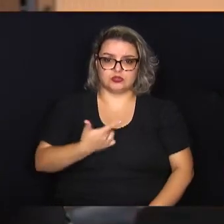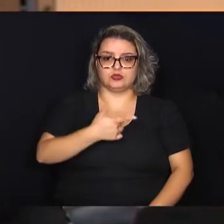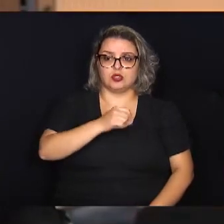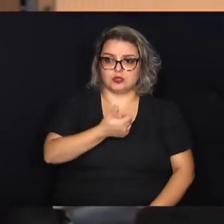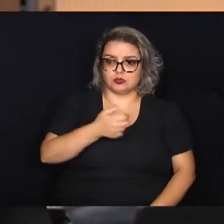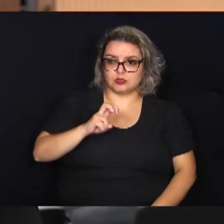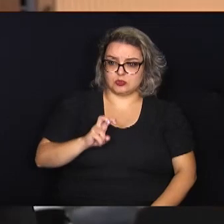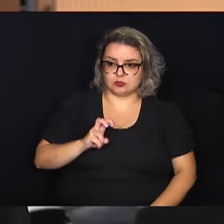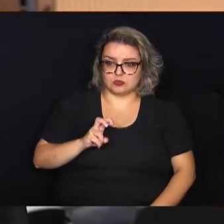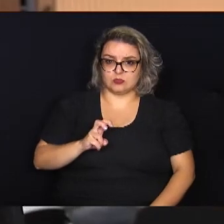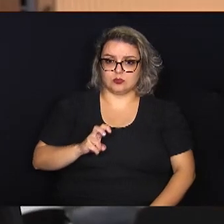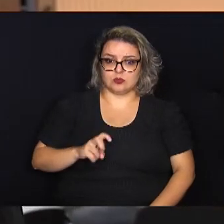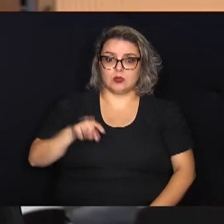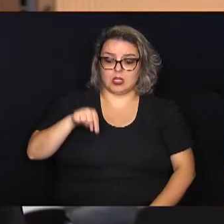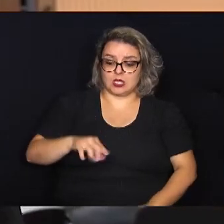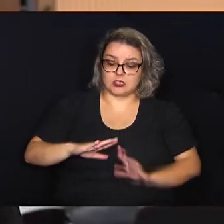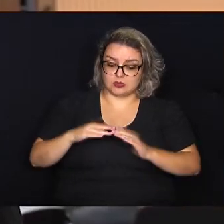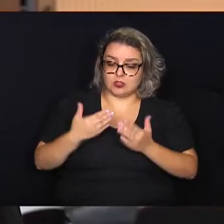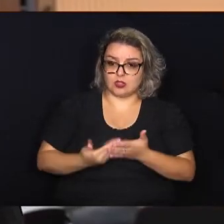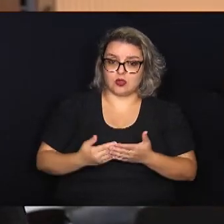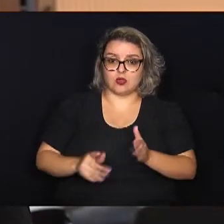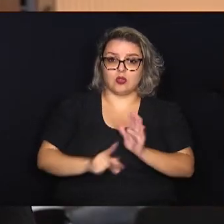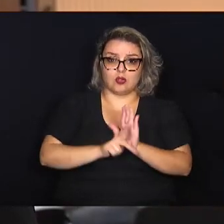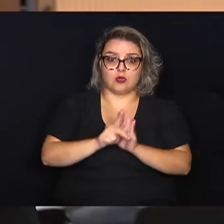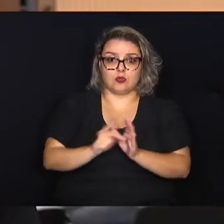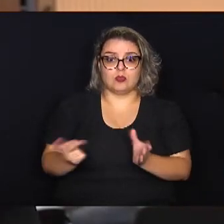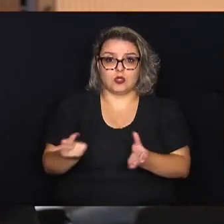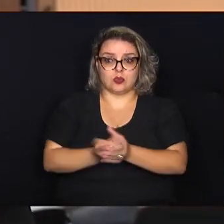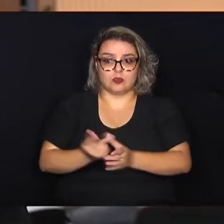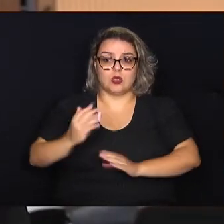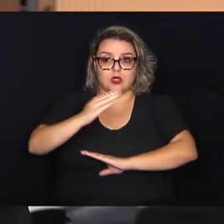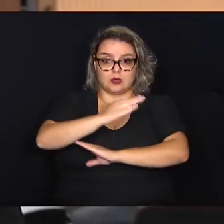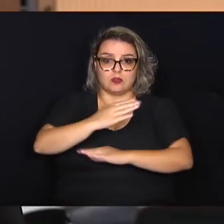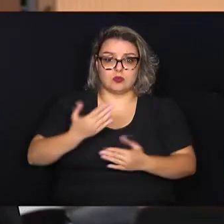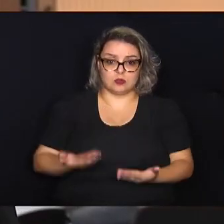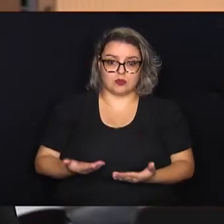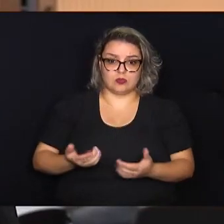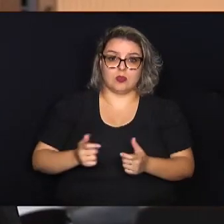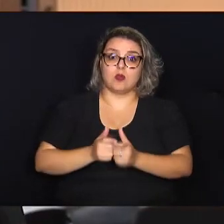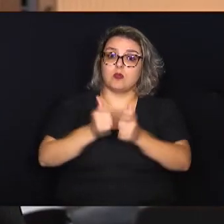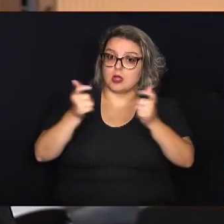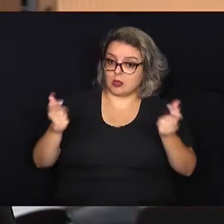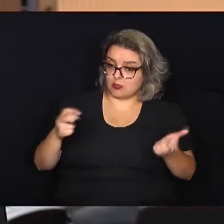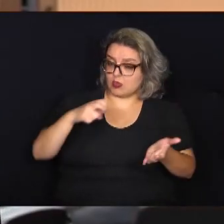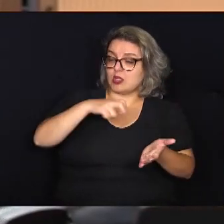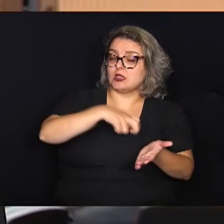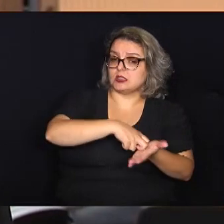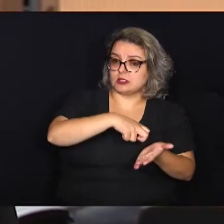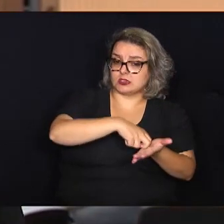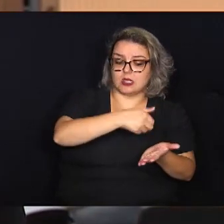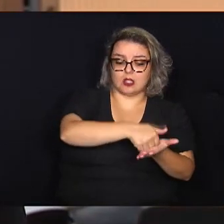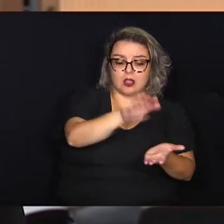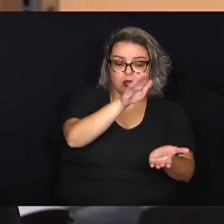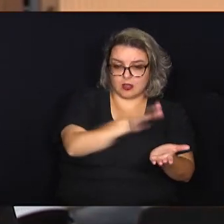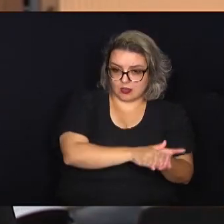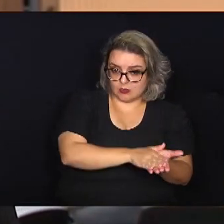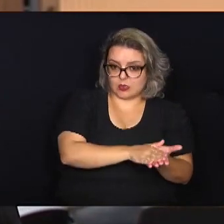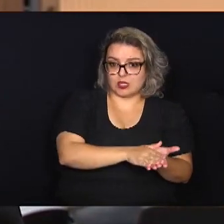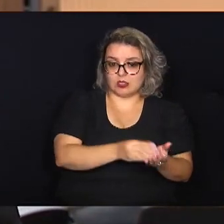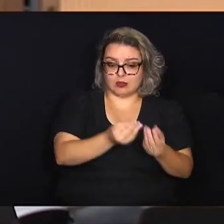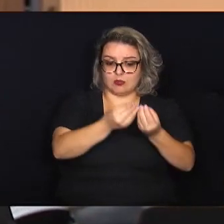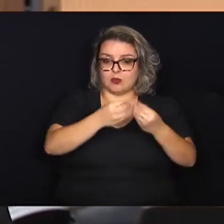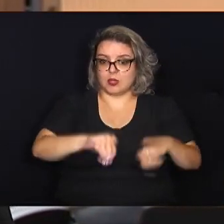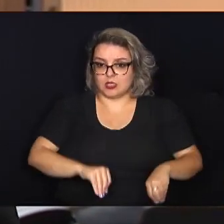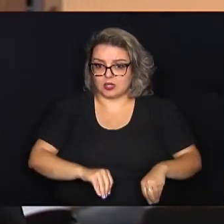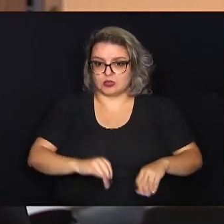veio para dar base a um projeto que nós protocolamos na casa para aumentar a multa para quem danifica o patrimônio público ou